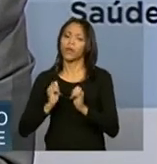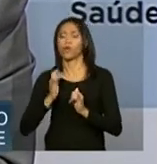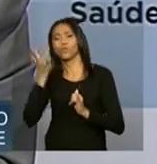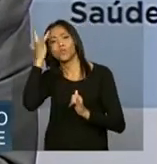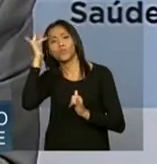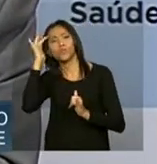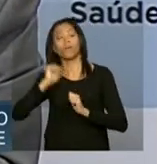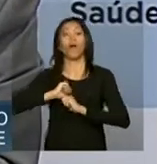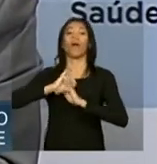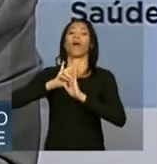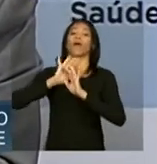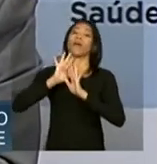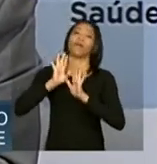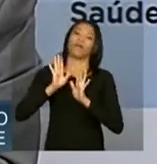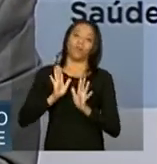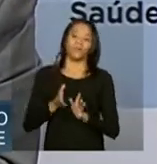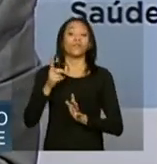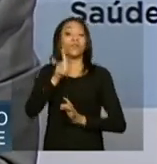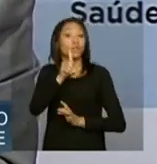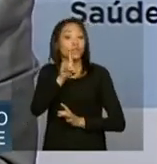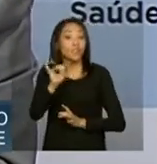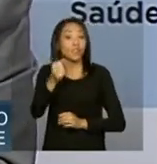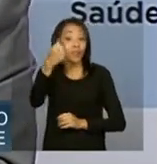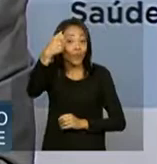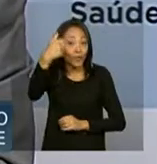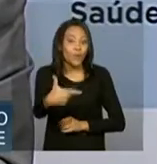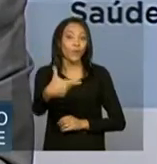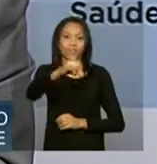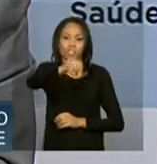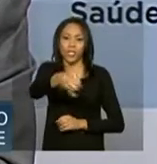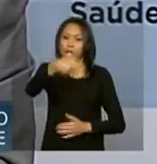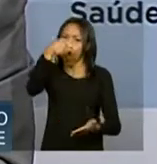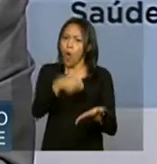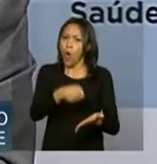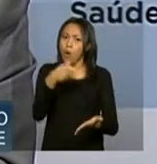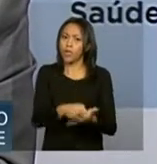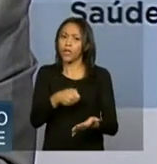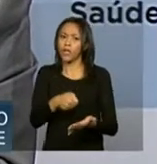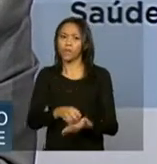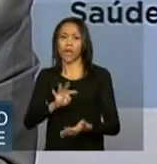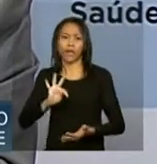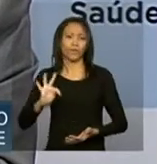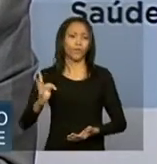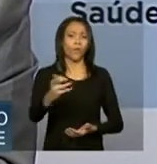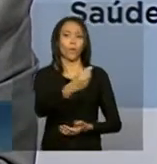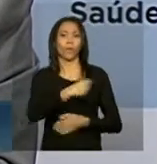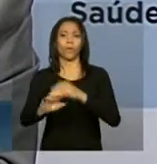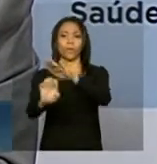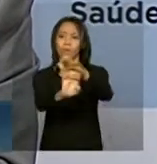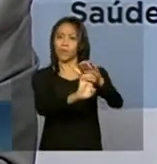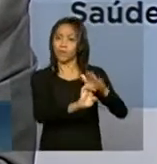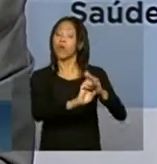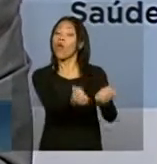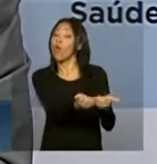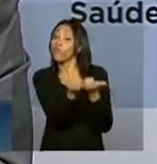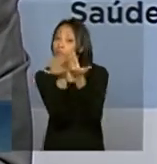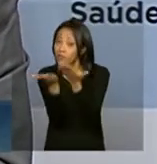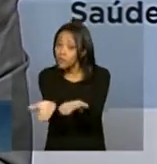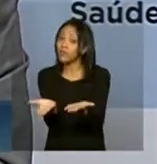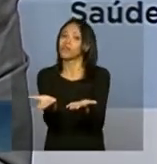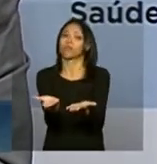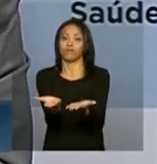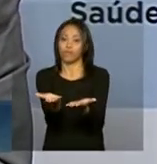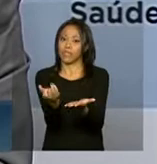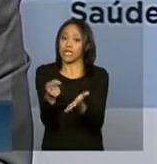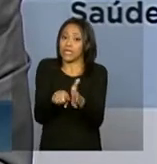essa dúvida. A partir do dia 2 de janeiro, fica obrigatório a todas as operadoras oferecerem esses tipos